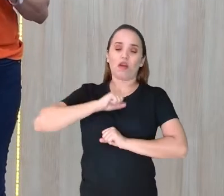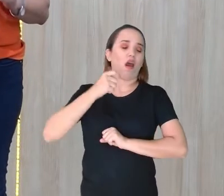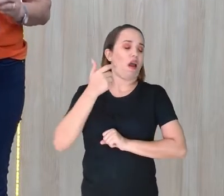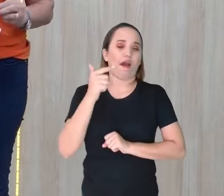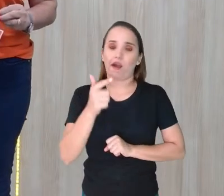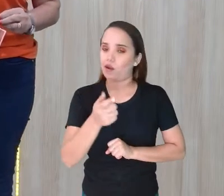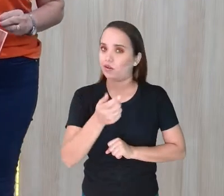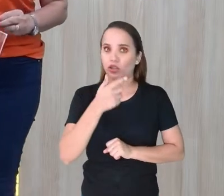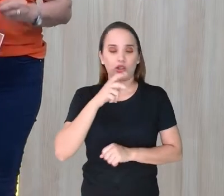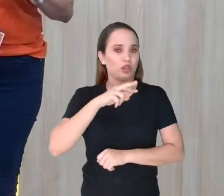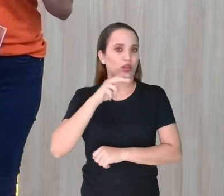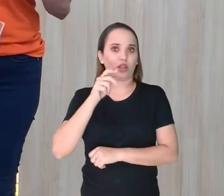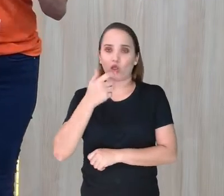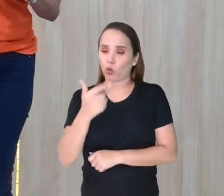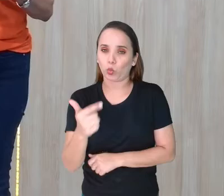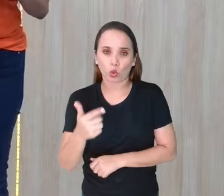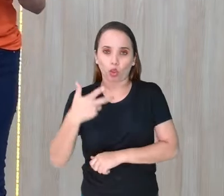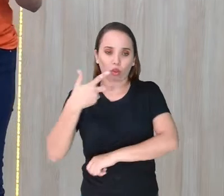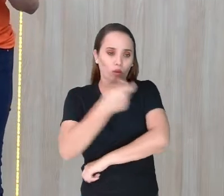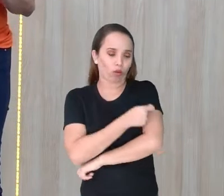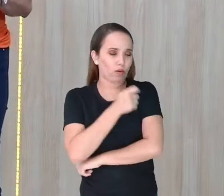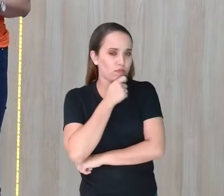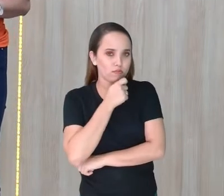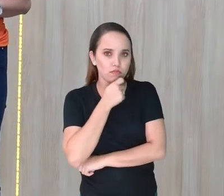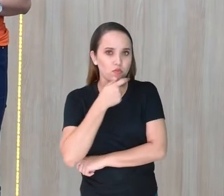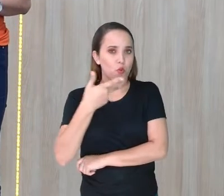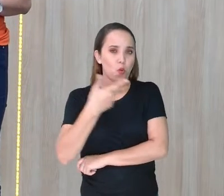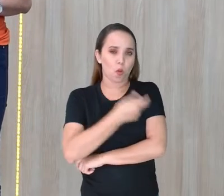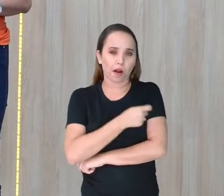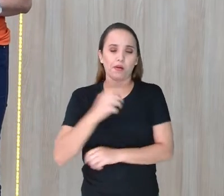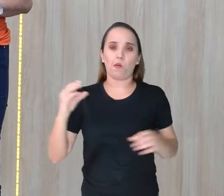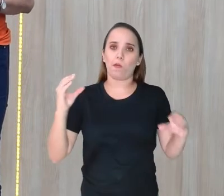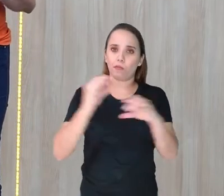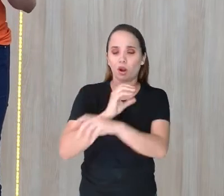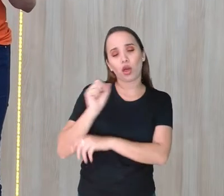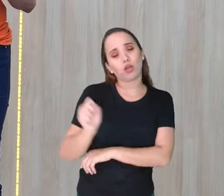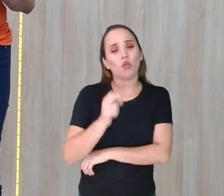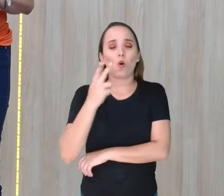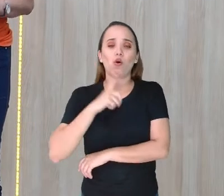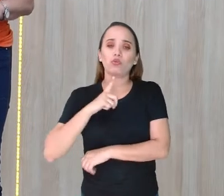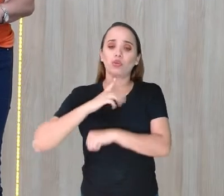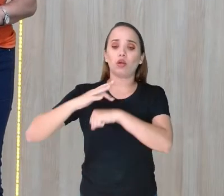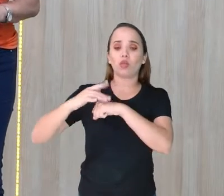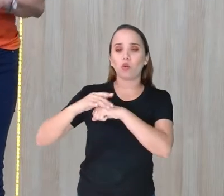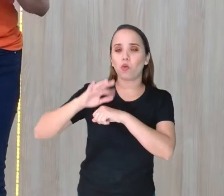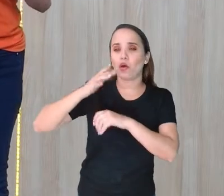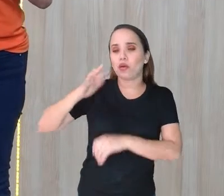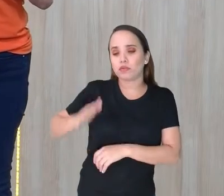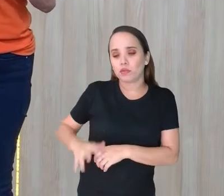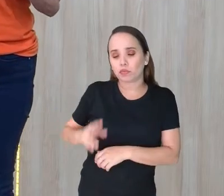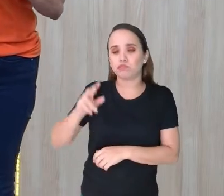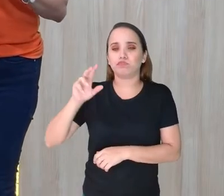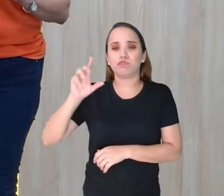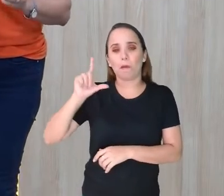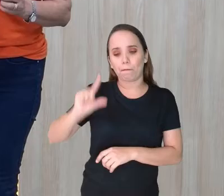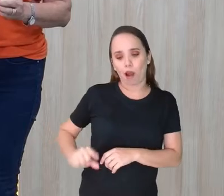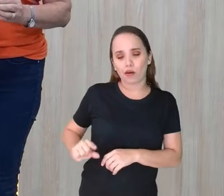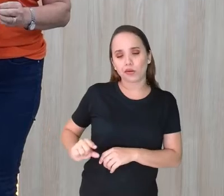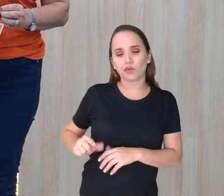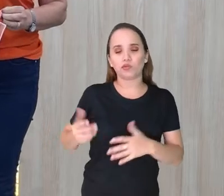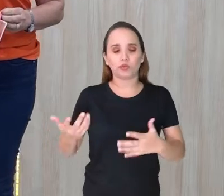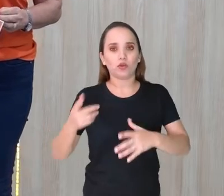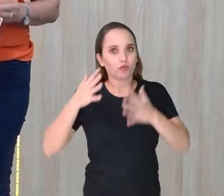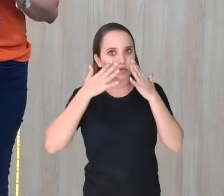seu esquema vacinal ou pessoas com baixa imunidade. Então, fiquem atentos, vejam lá